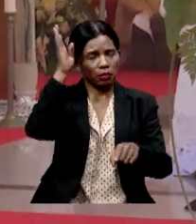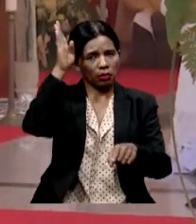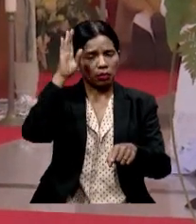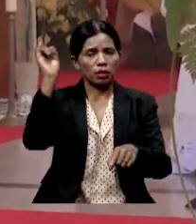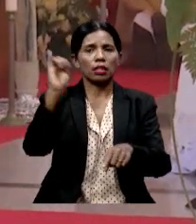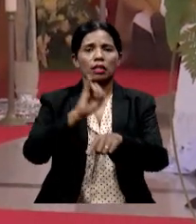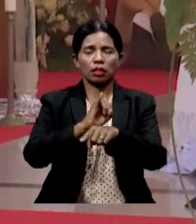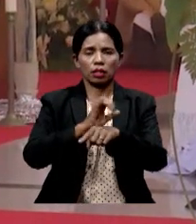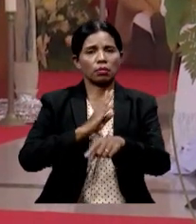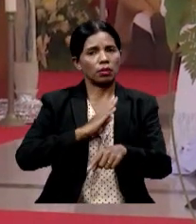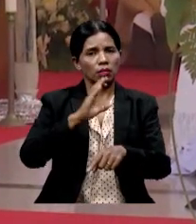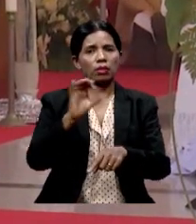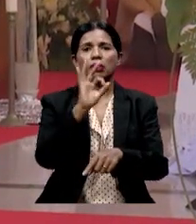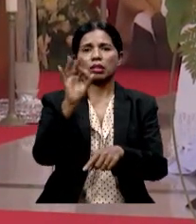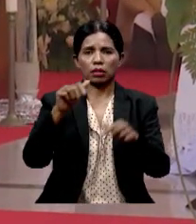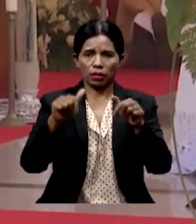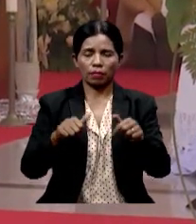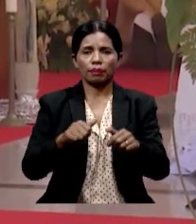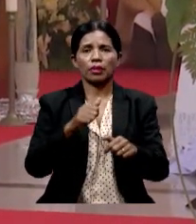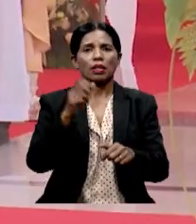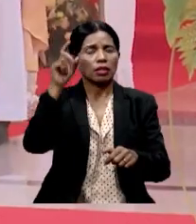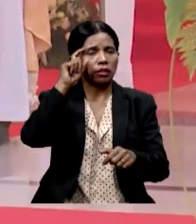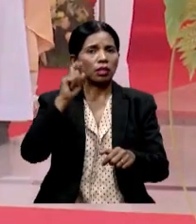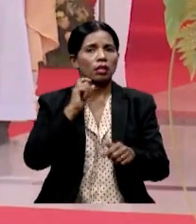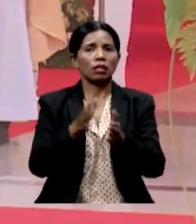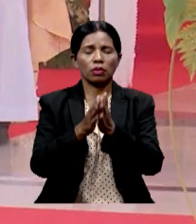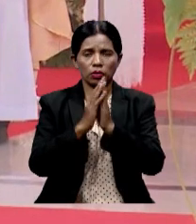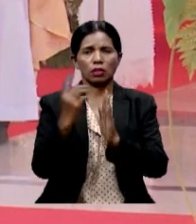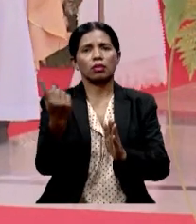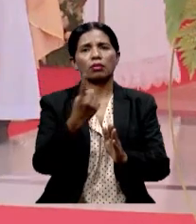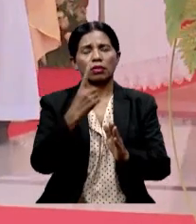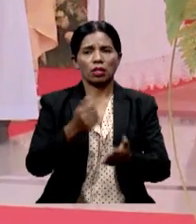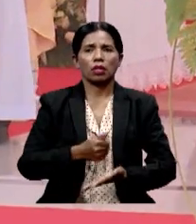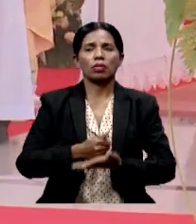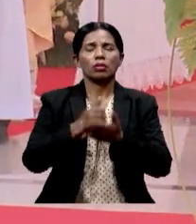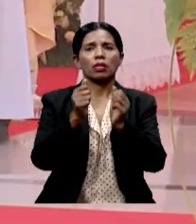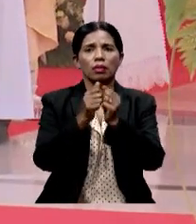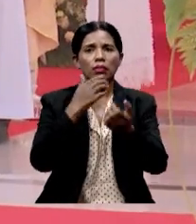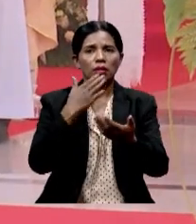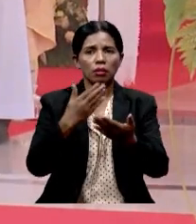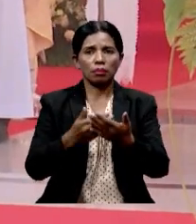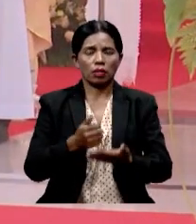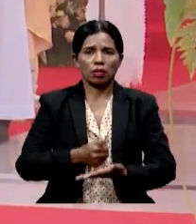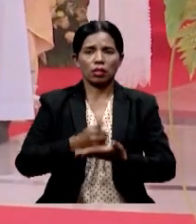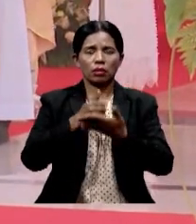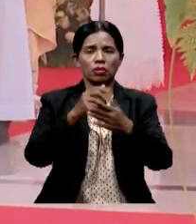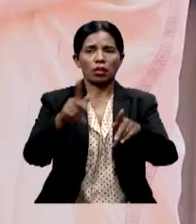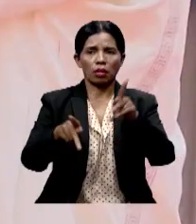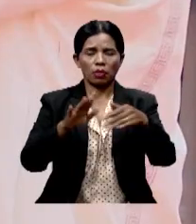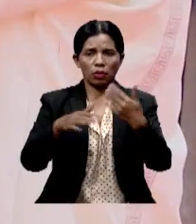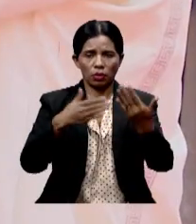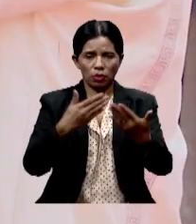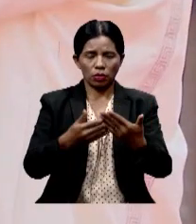nem. Sarana Husu Badong Leandro Atusaina Faten servidor nebe diak nune bele servi sarani no